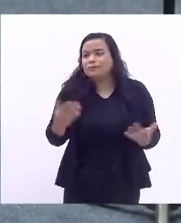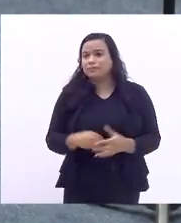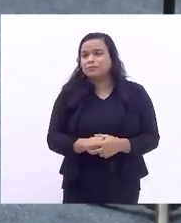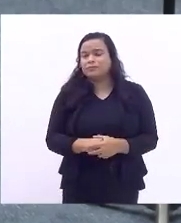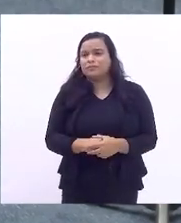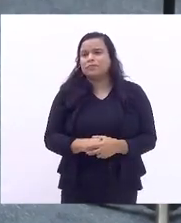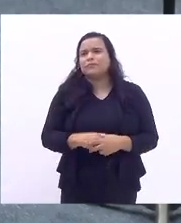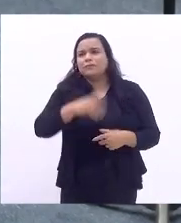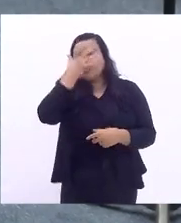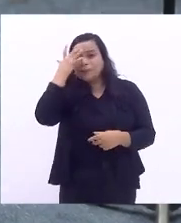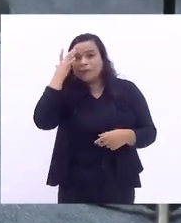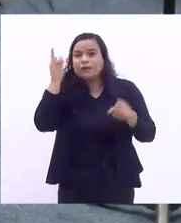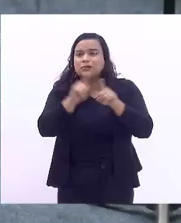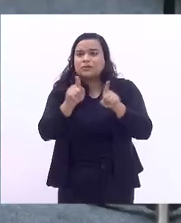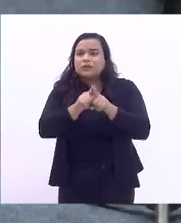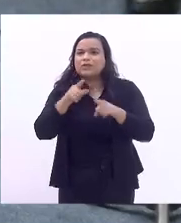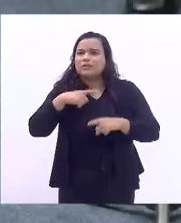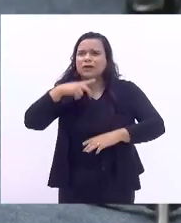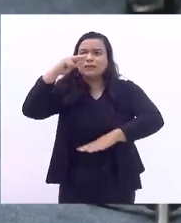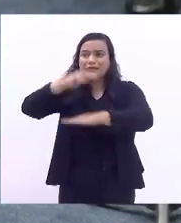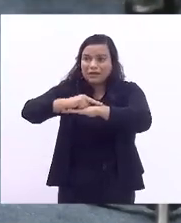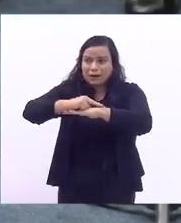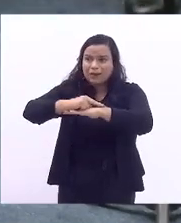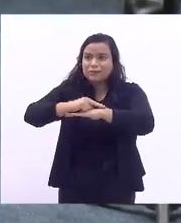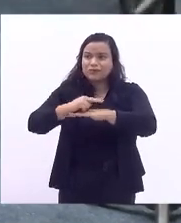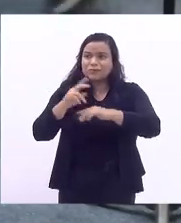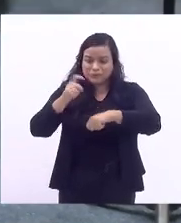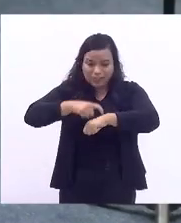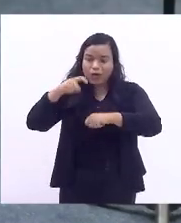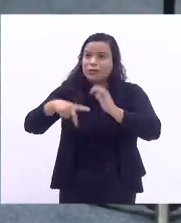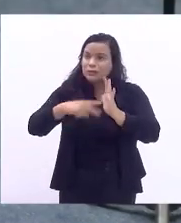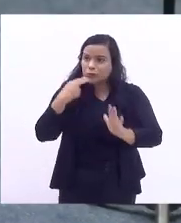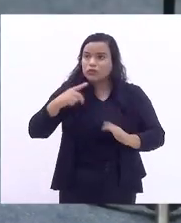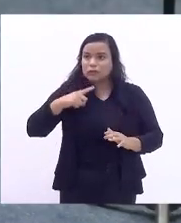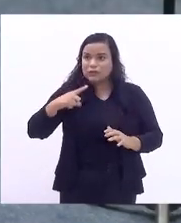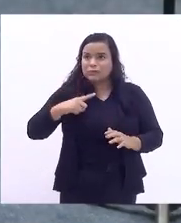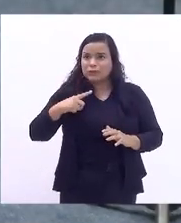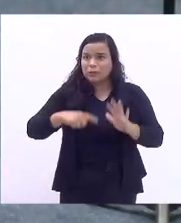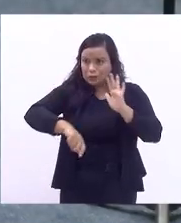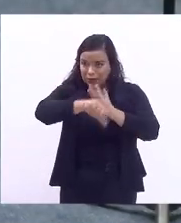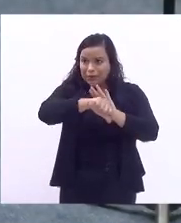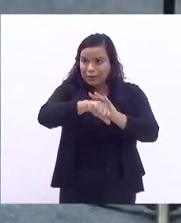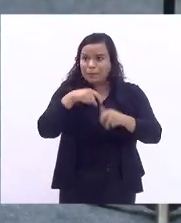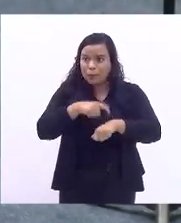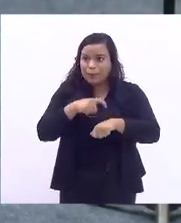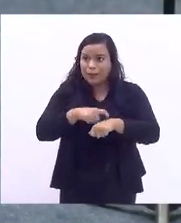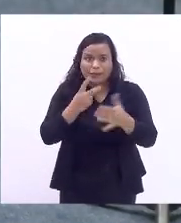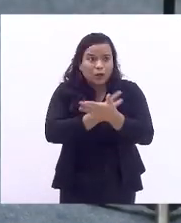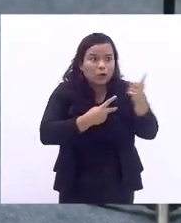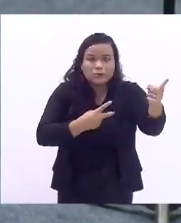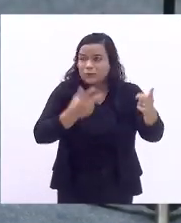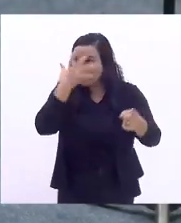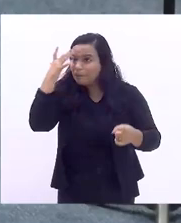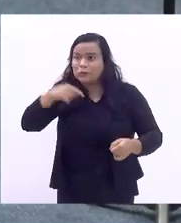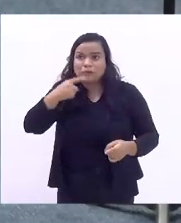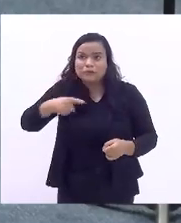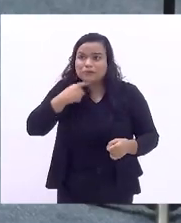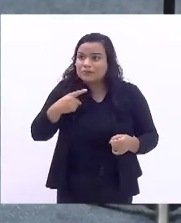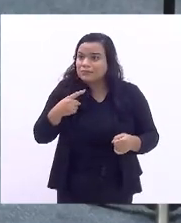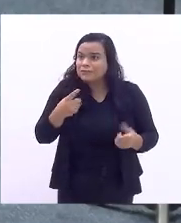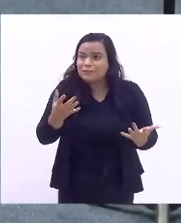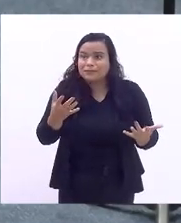cirurgia intervenção cirúrgica no momento do crime e página eu vou deixar aqui último exemplo para que vossa excelência possa concluir